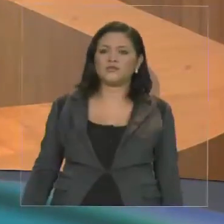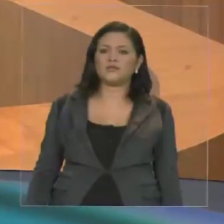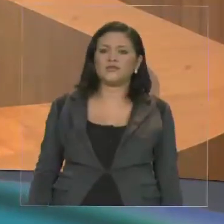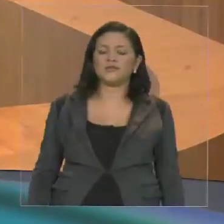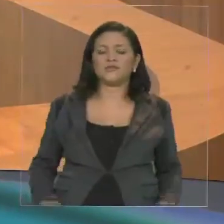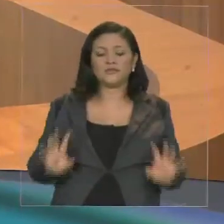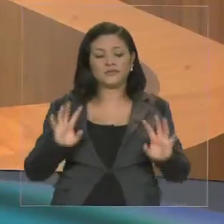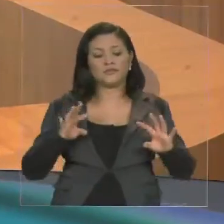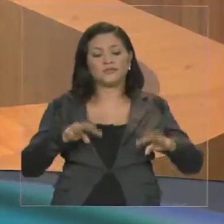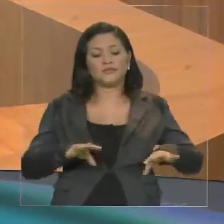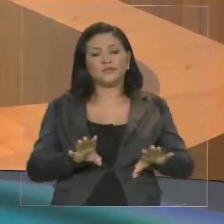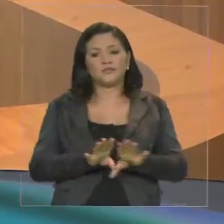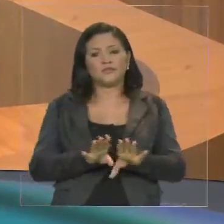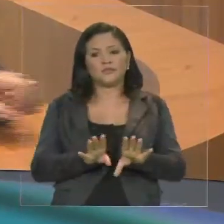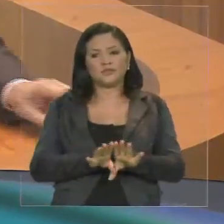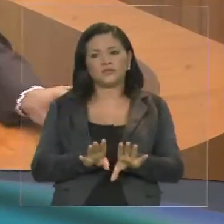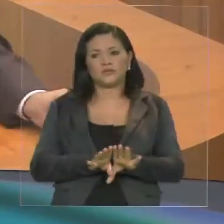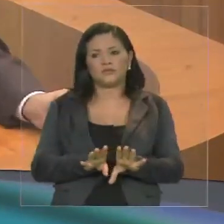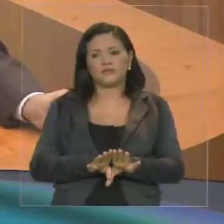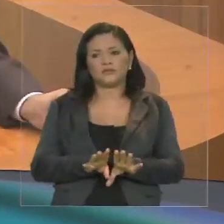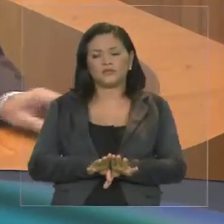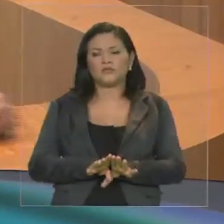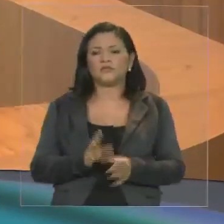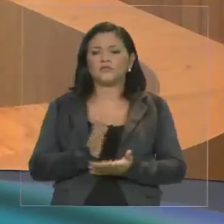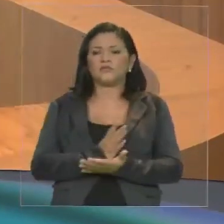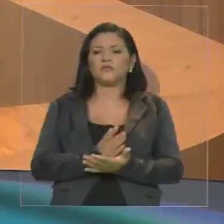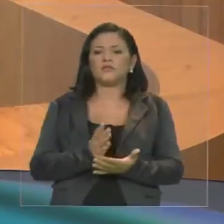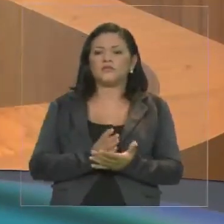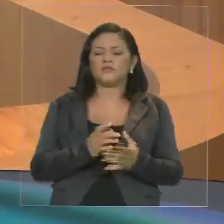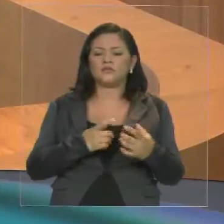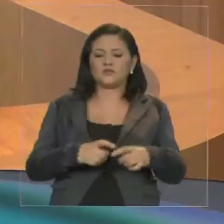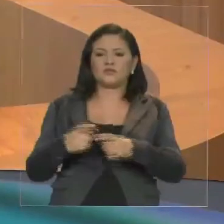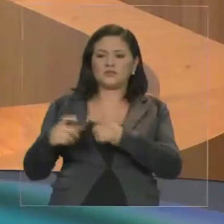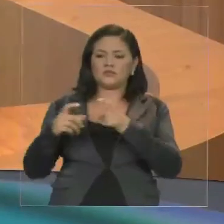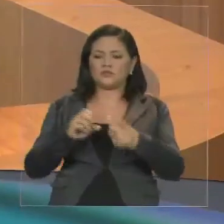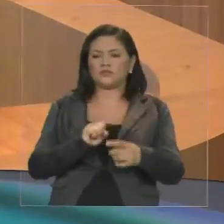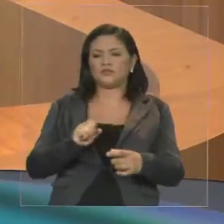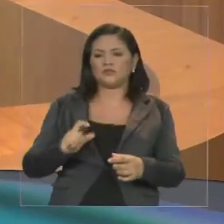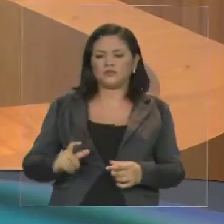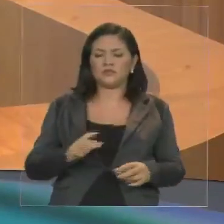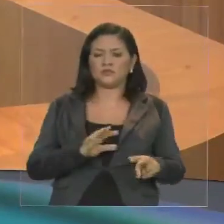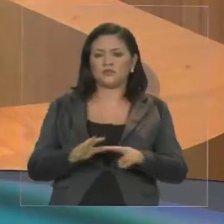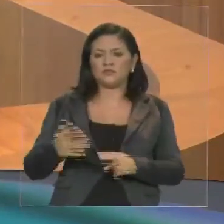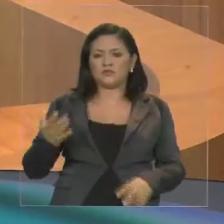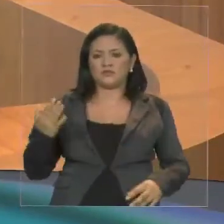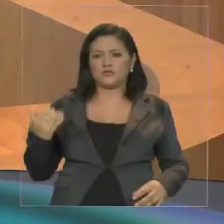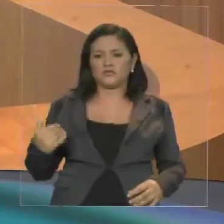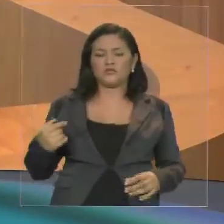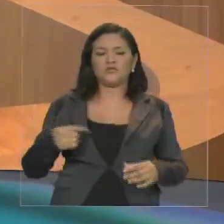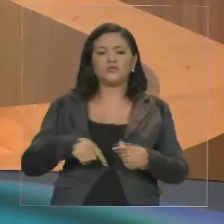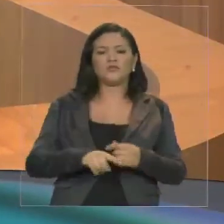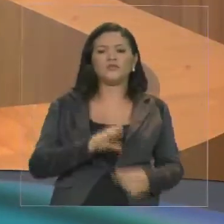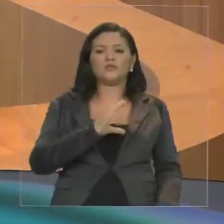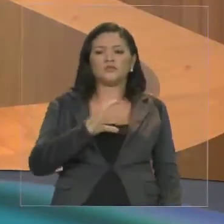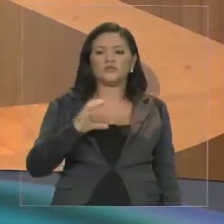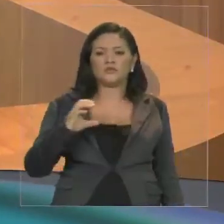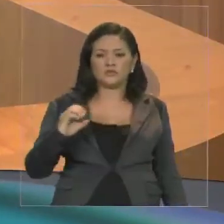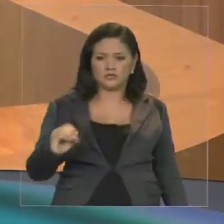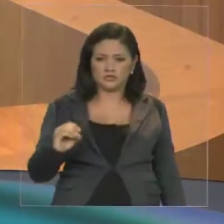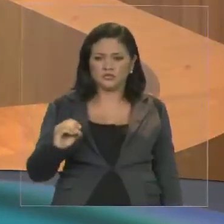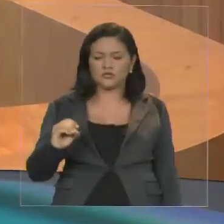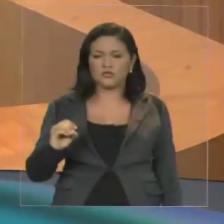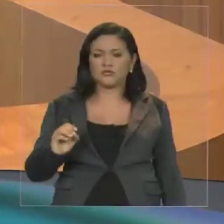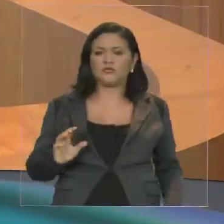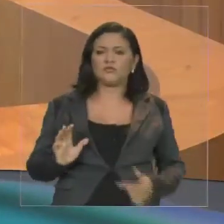ainda voltado para alguns bairros em São Luís. E na última semana estivemos no bairro da Cidade Operária e